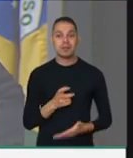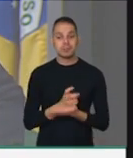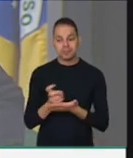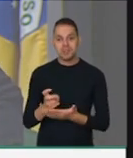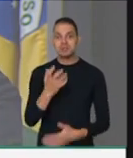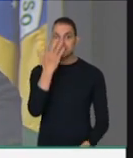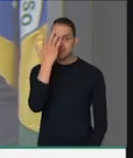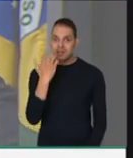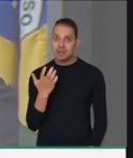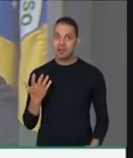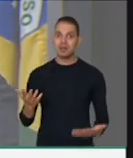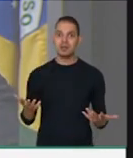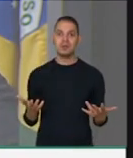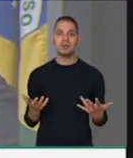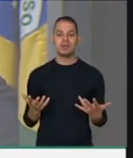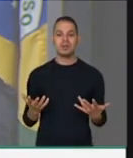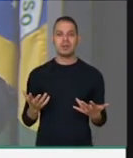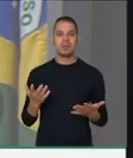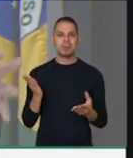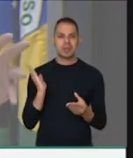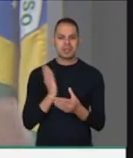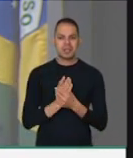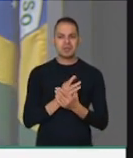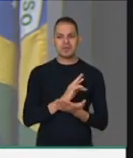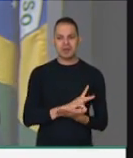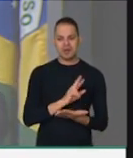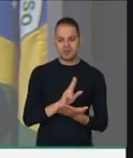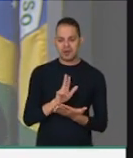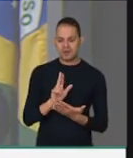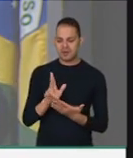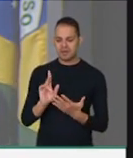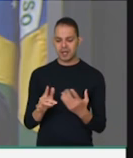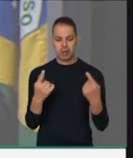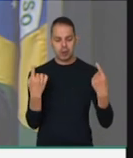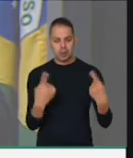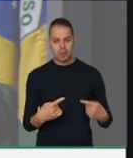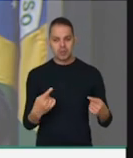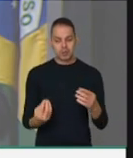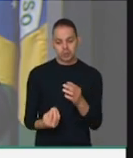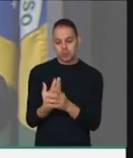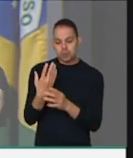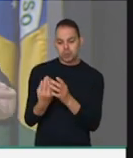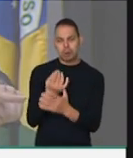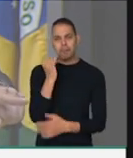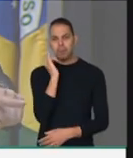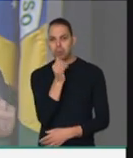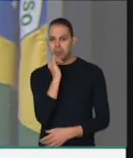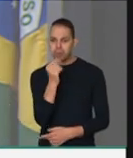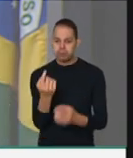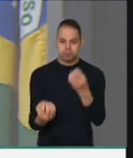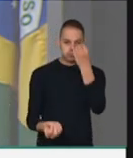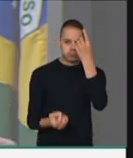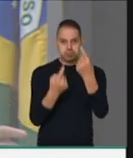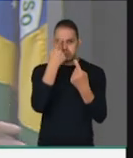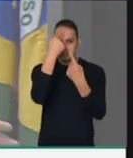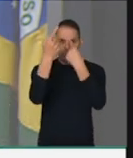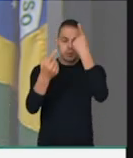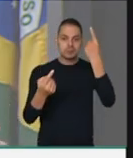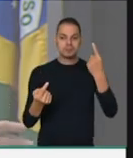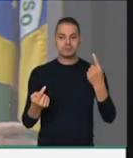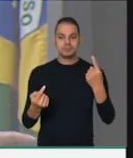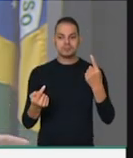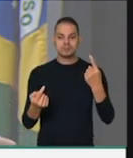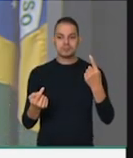séria apesar de tantos processos que a oposição vai trazendo para criar narrativas e esses